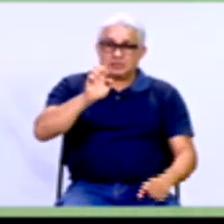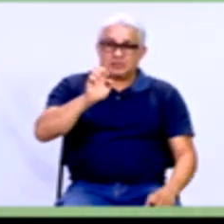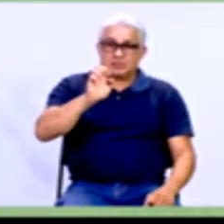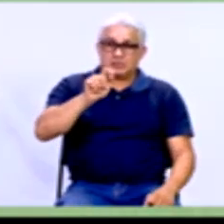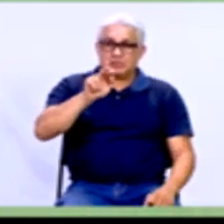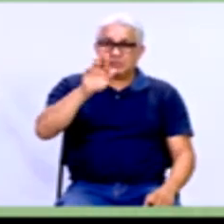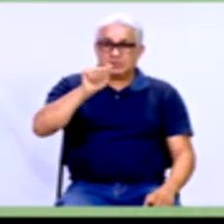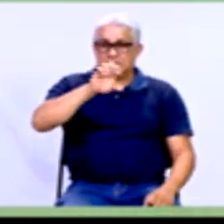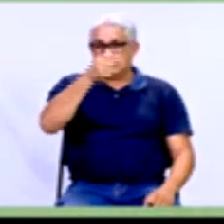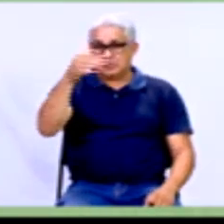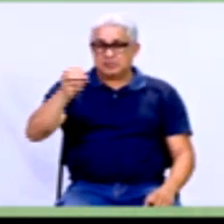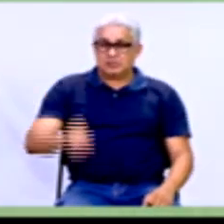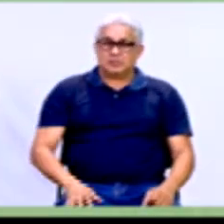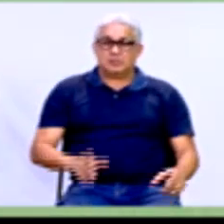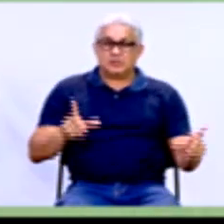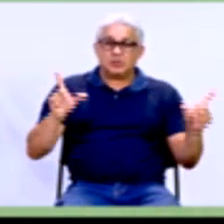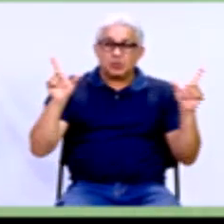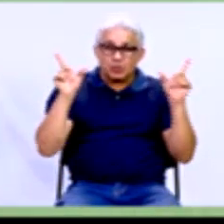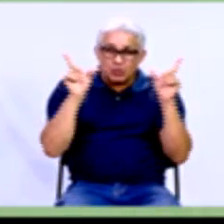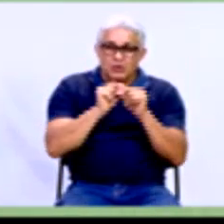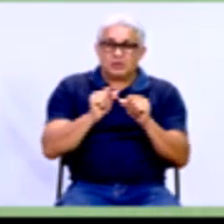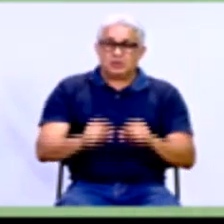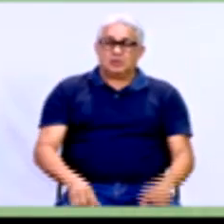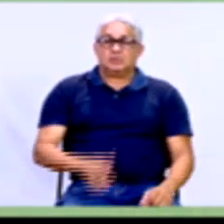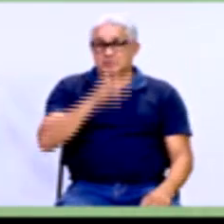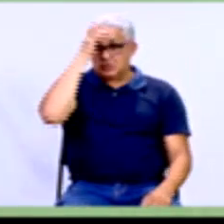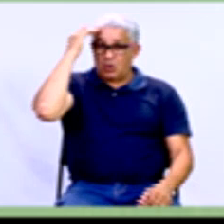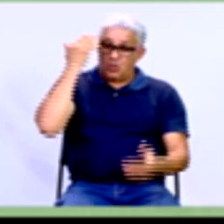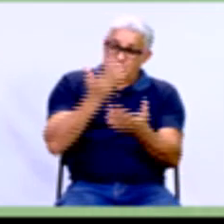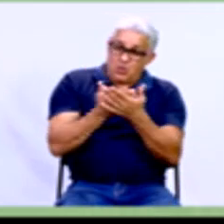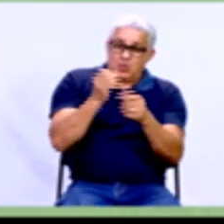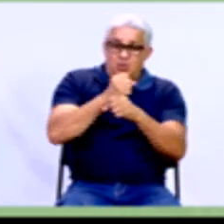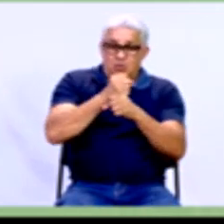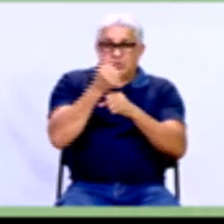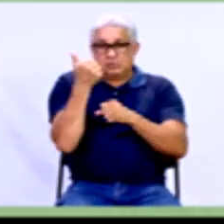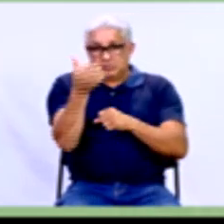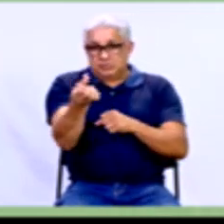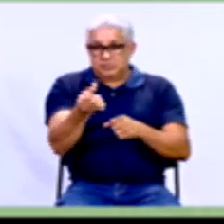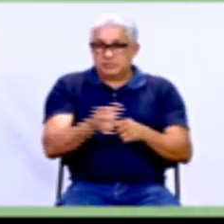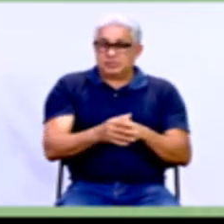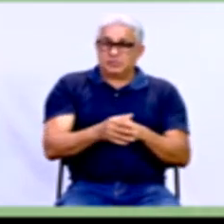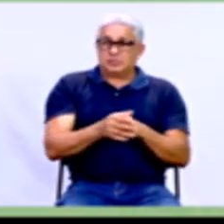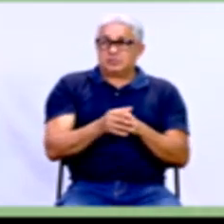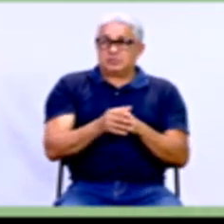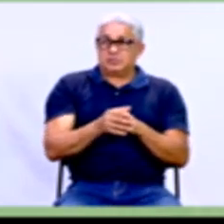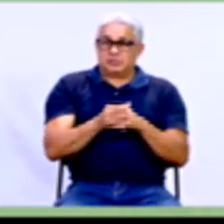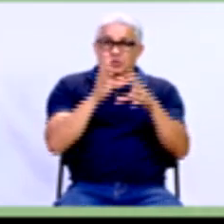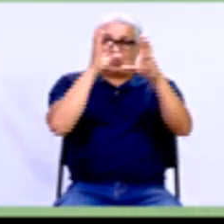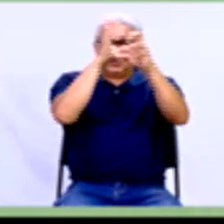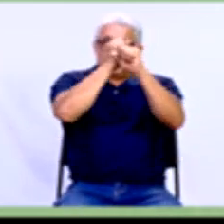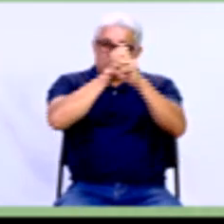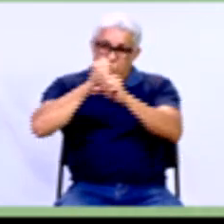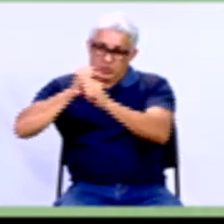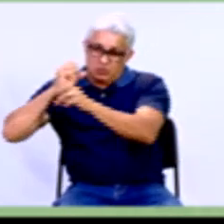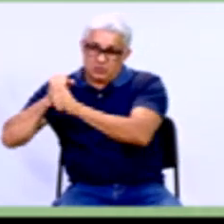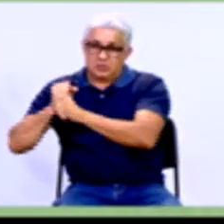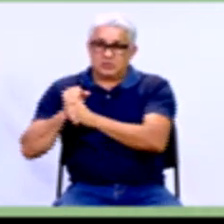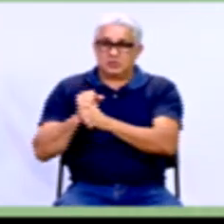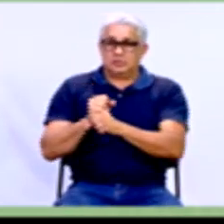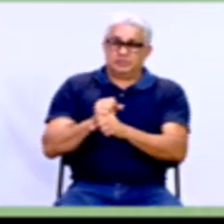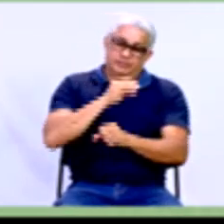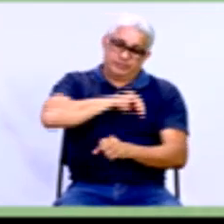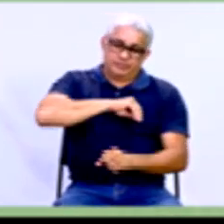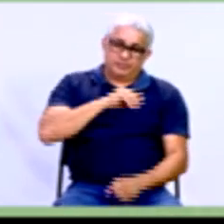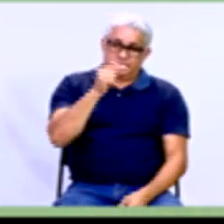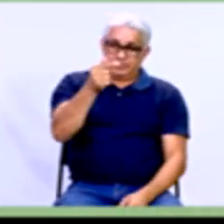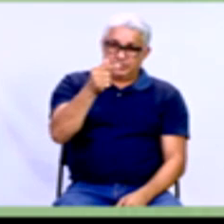chega nisso aqui. Então, uma pessoa que estudou 16 anos, aqui pela nossa equação vai ganhar